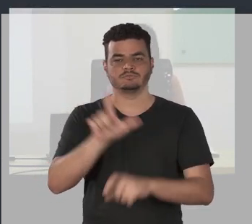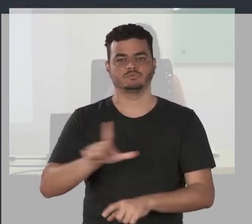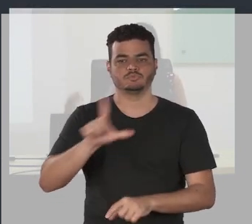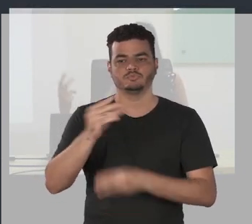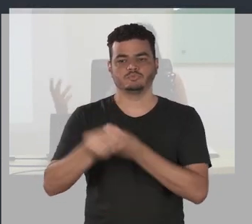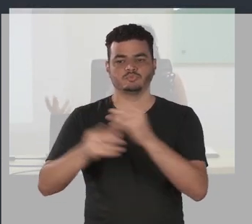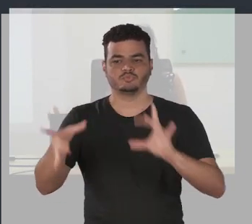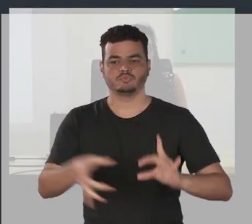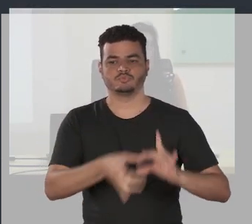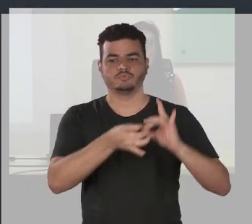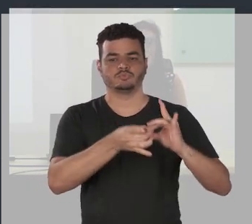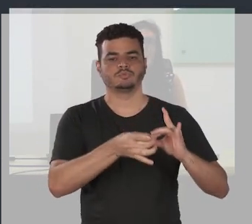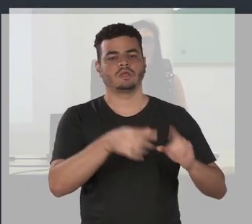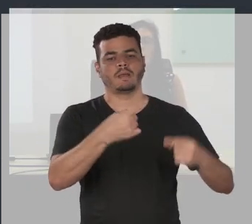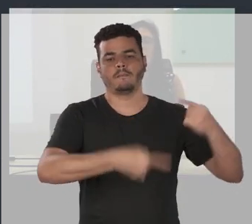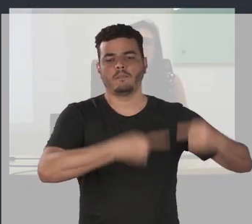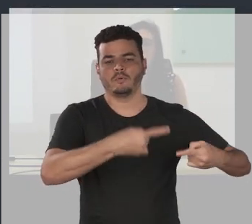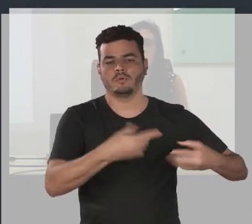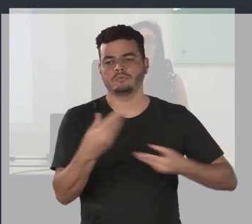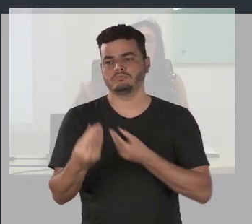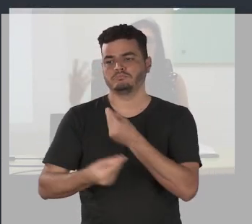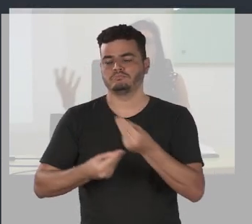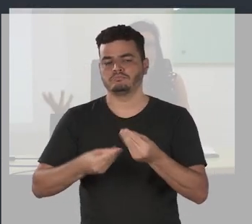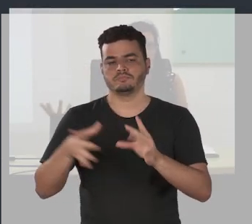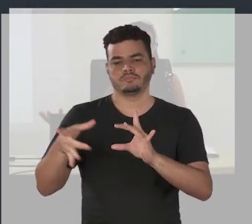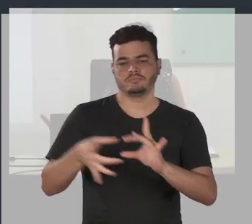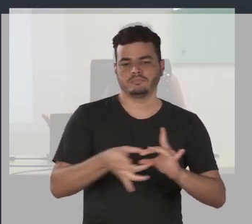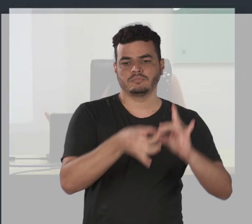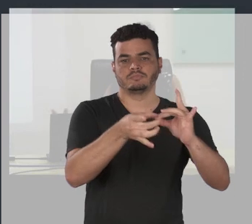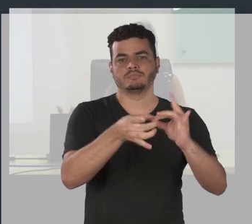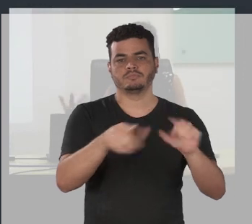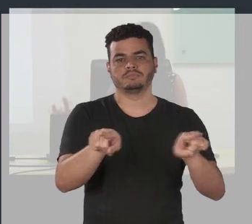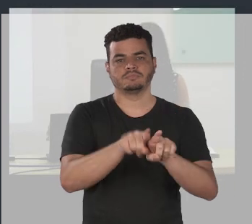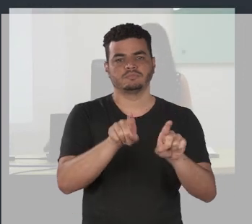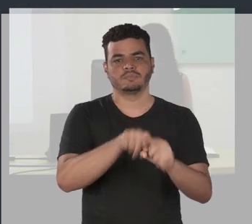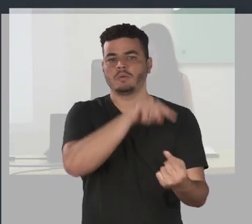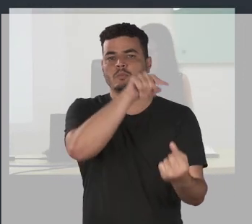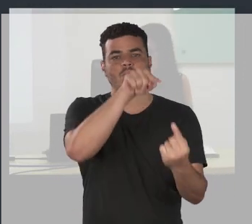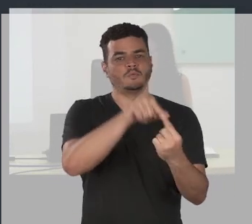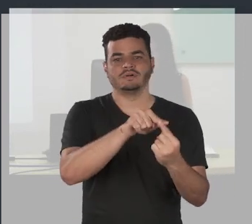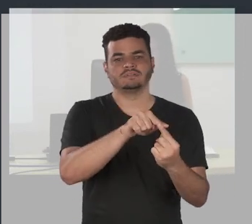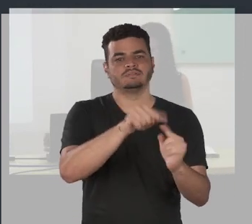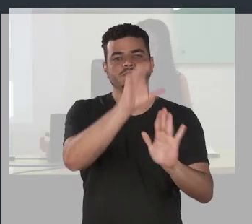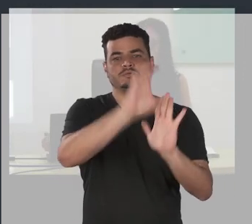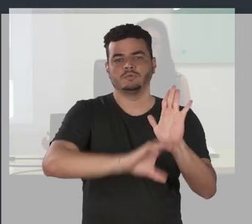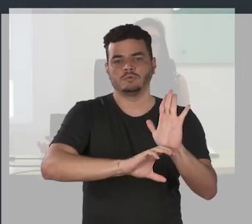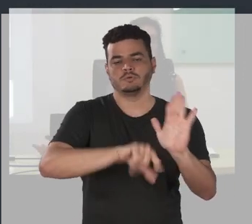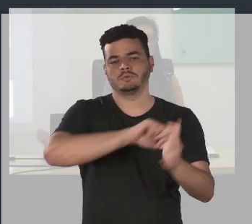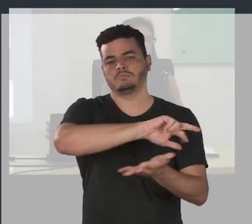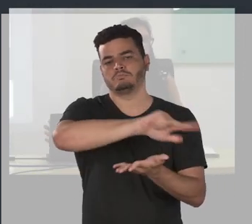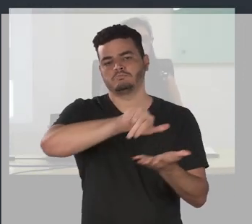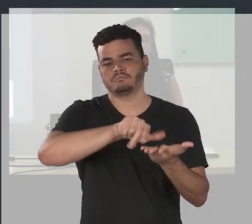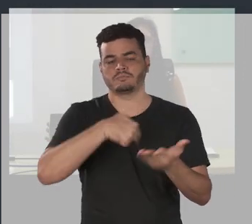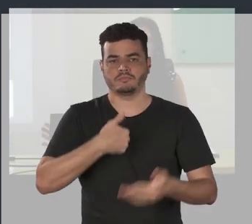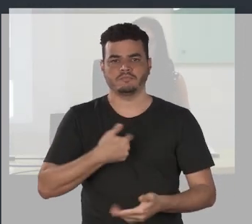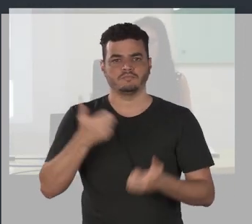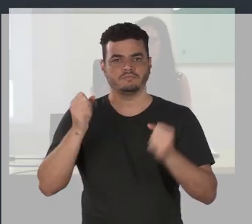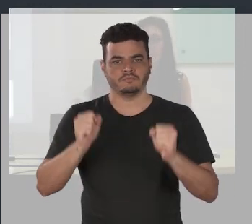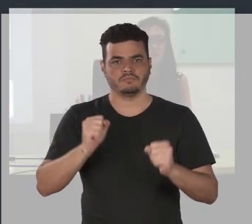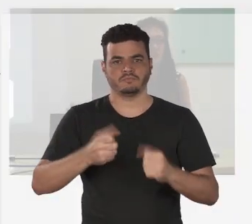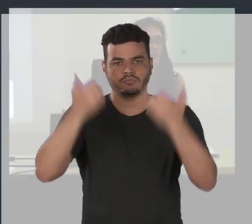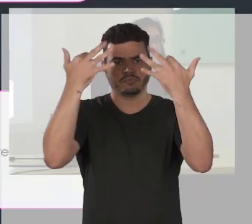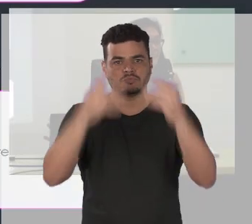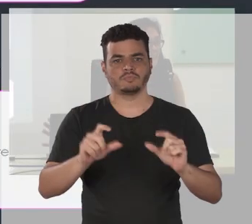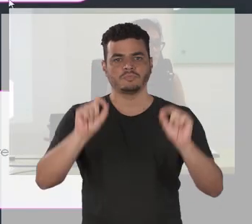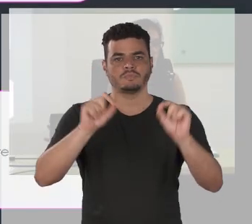vincula com a política, se vincula com os objetivos curriculares, etc. Bom, eu sou